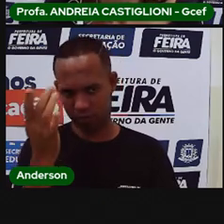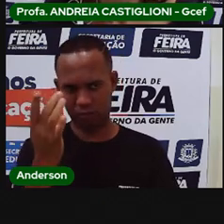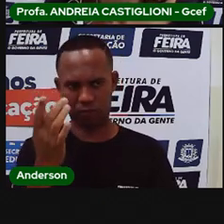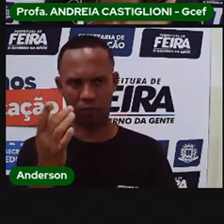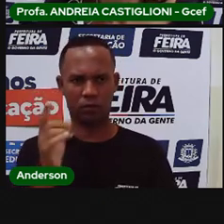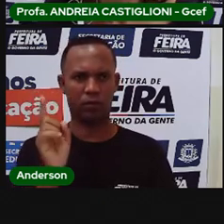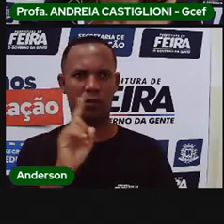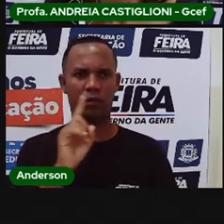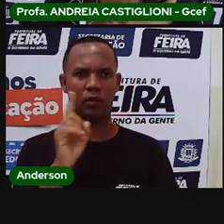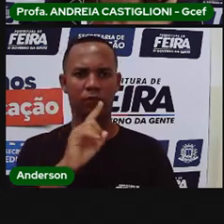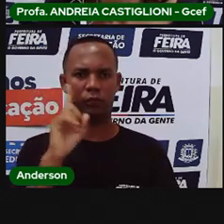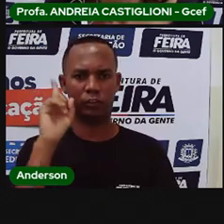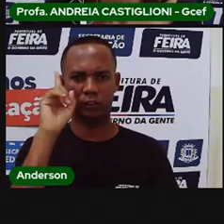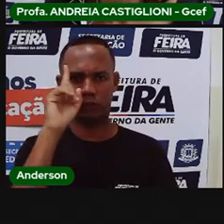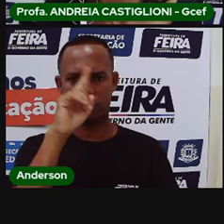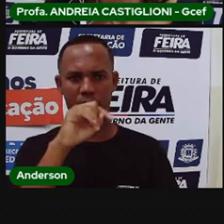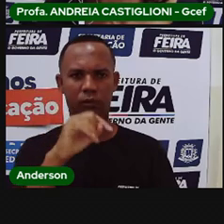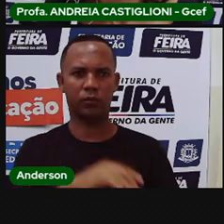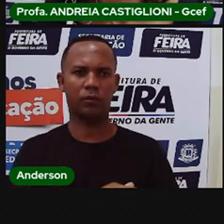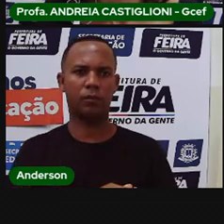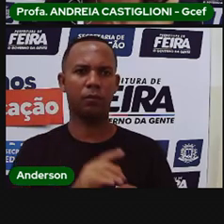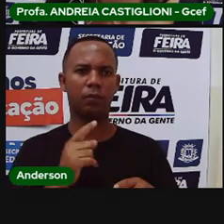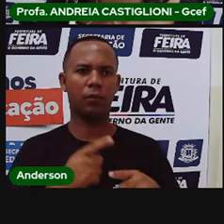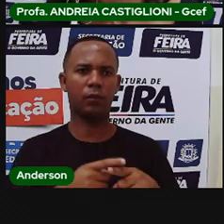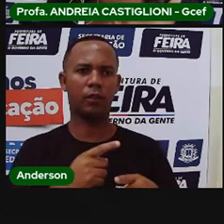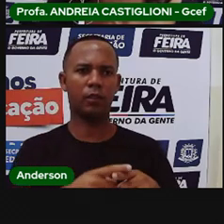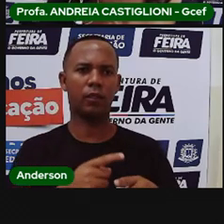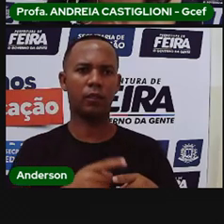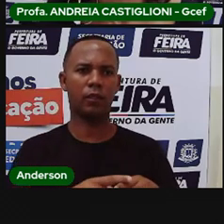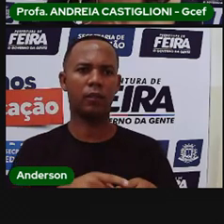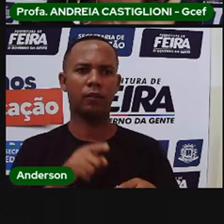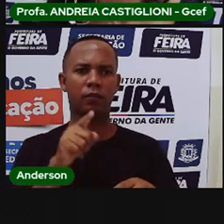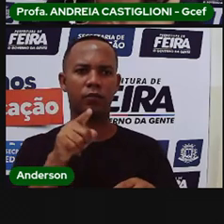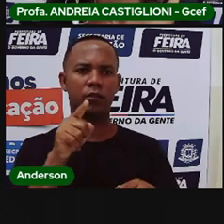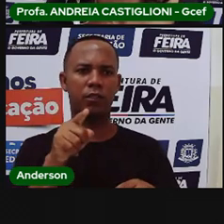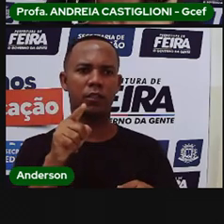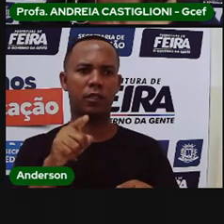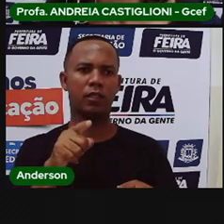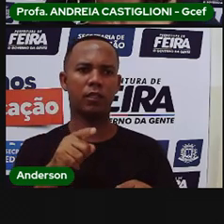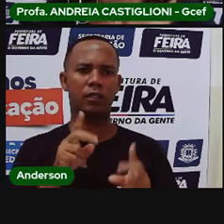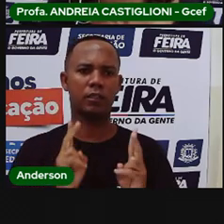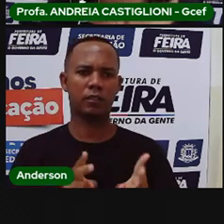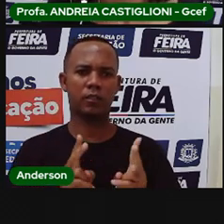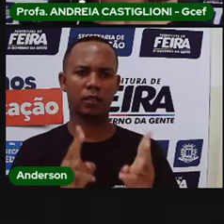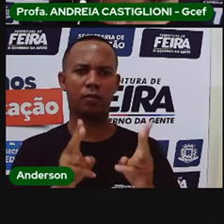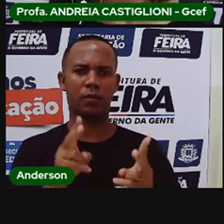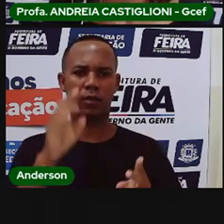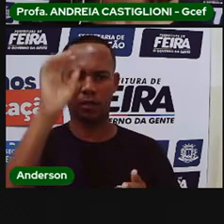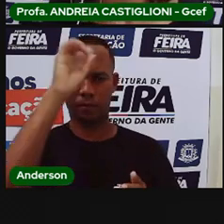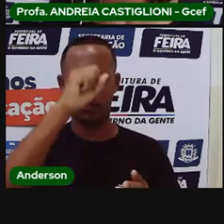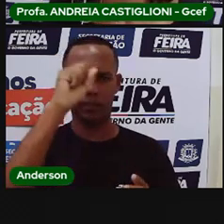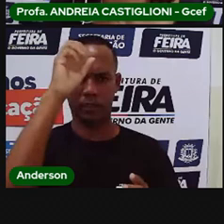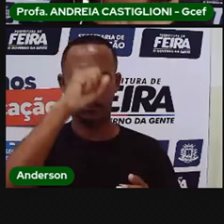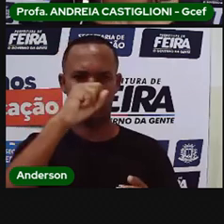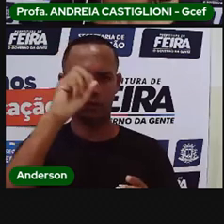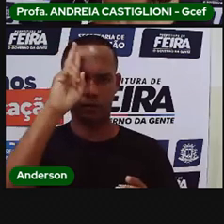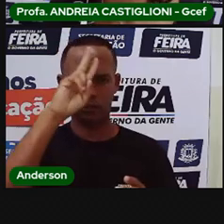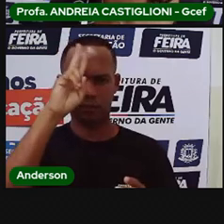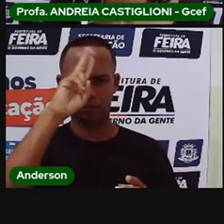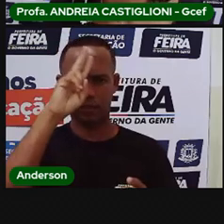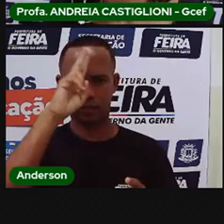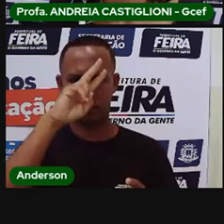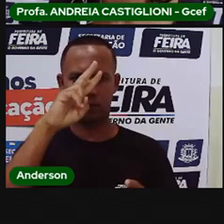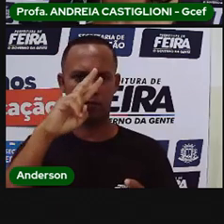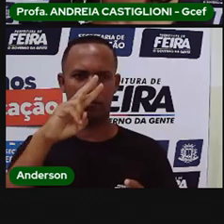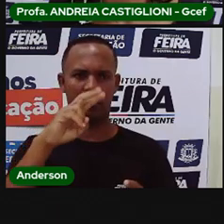missão diária, porque é você tá ali o tempo todo acreditando, lembrando qual é o seu propósito. É